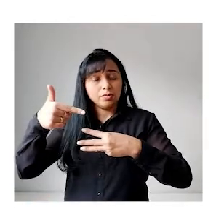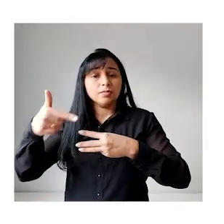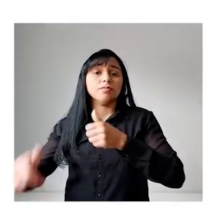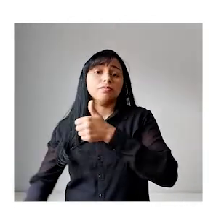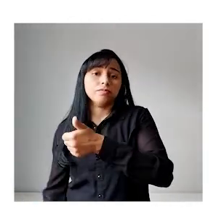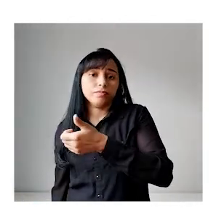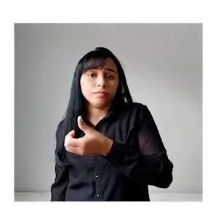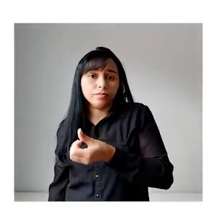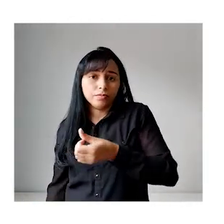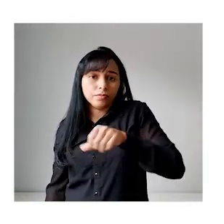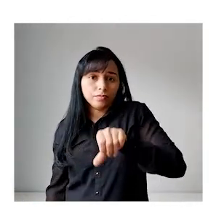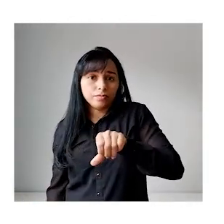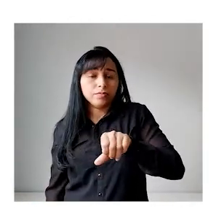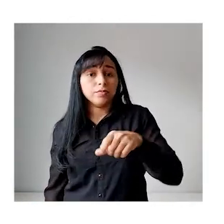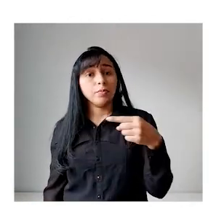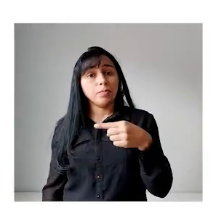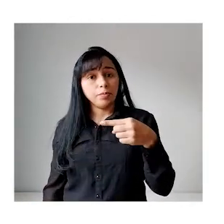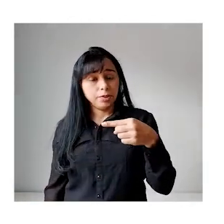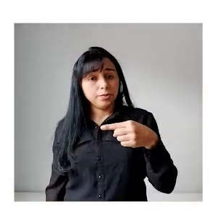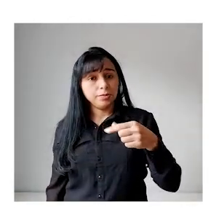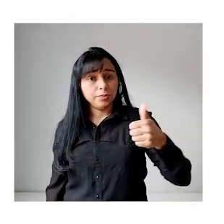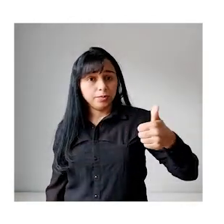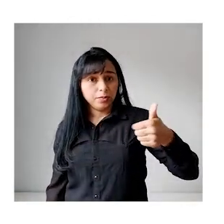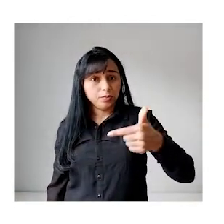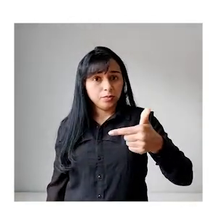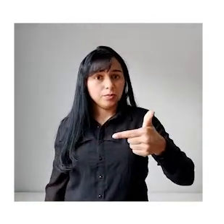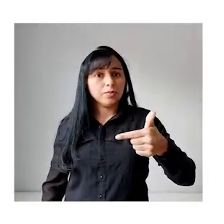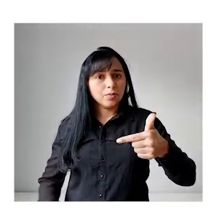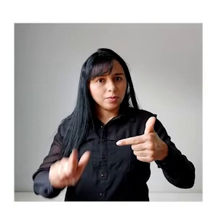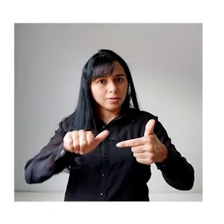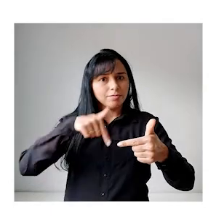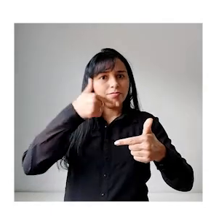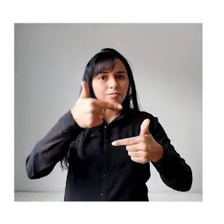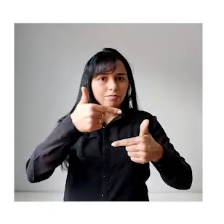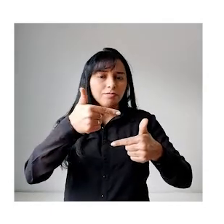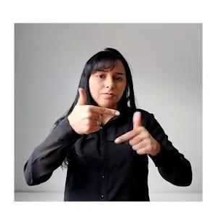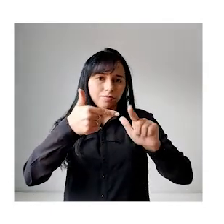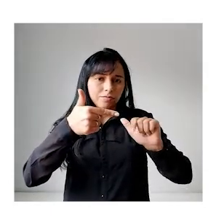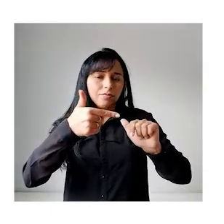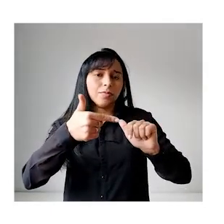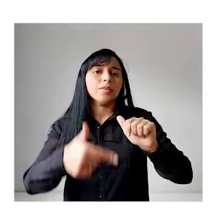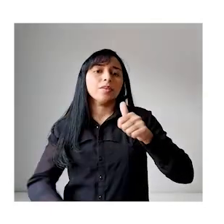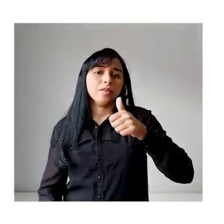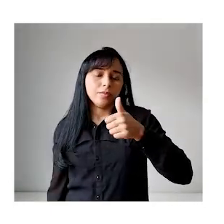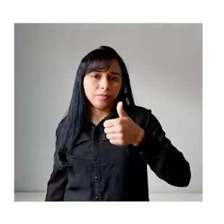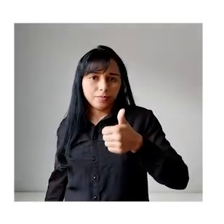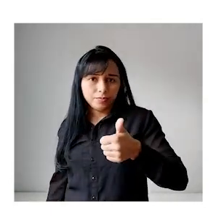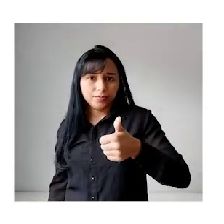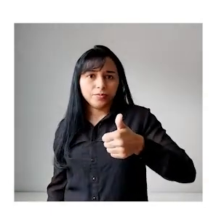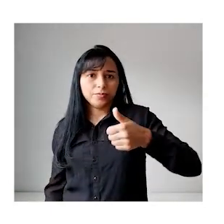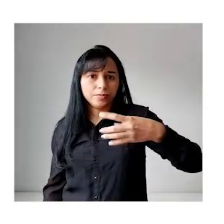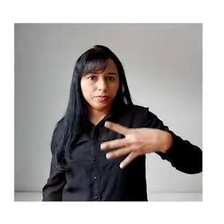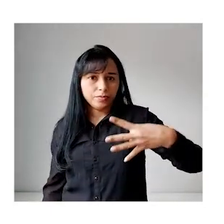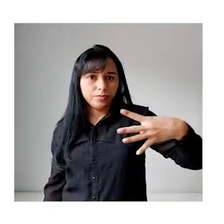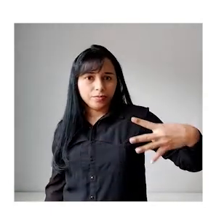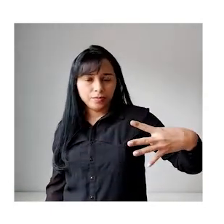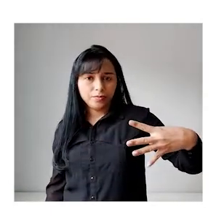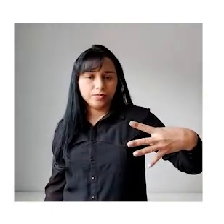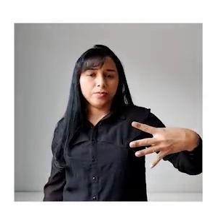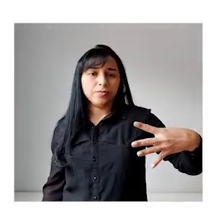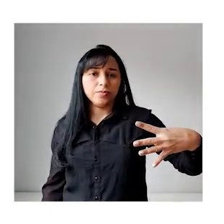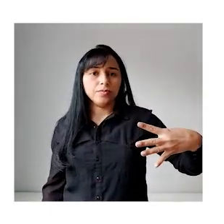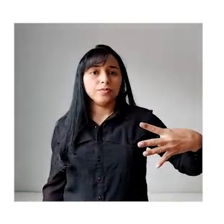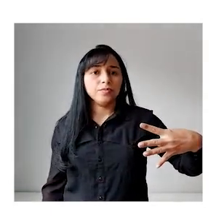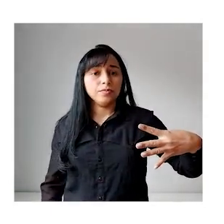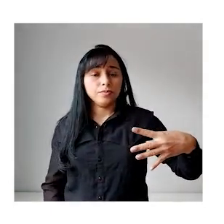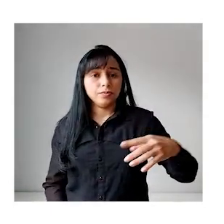169, menos 12 vezes menos 12, que seria menos 12 ao quadrado, é igual a